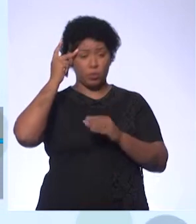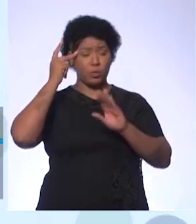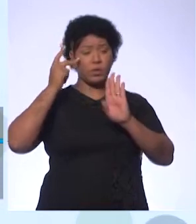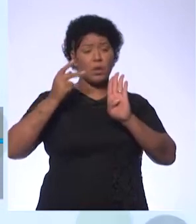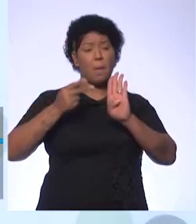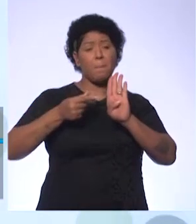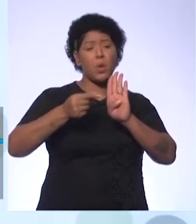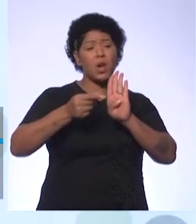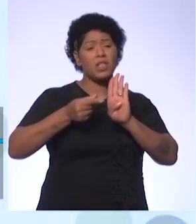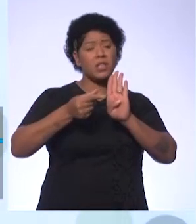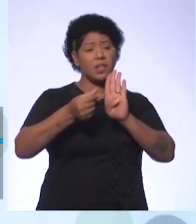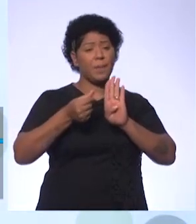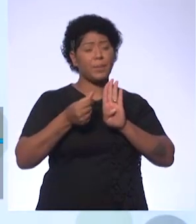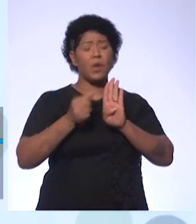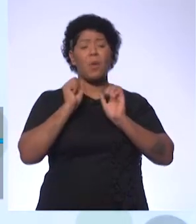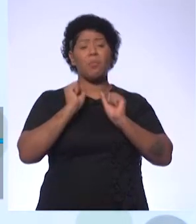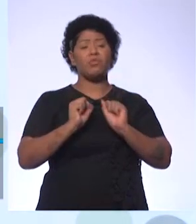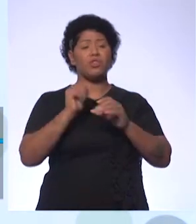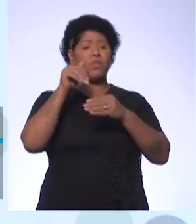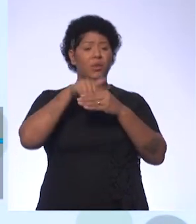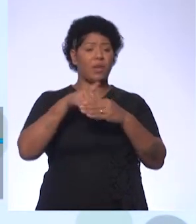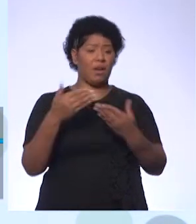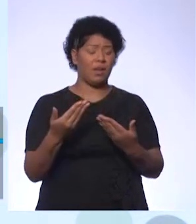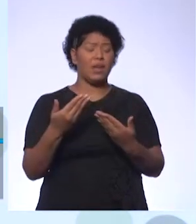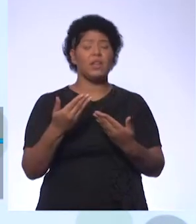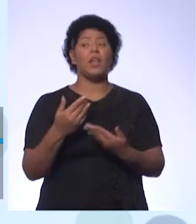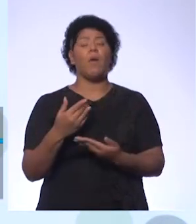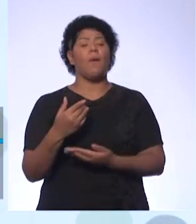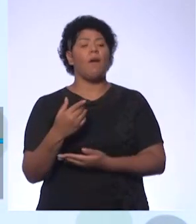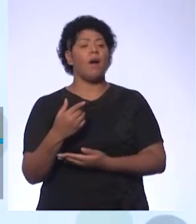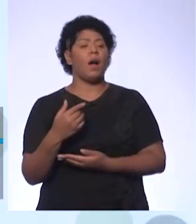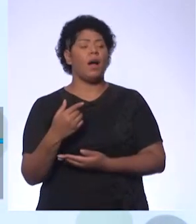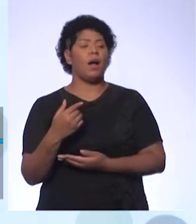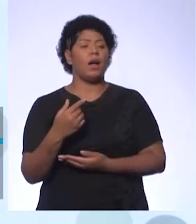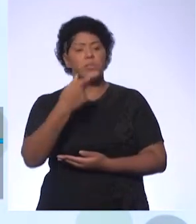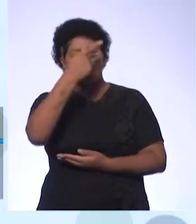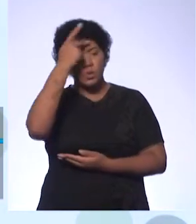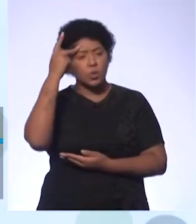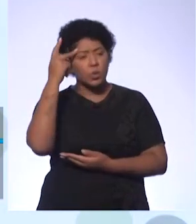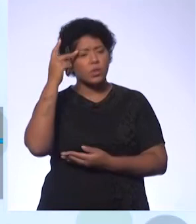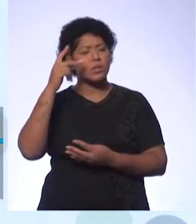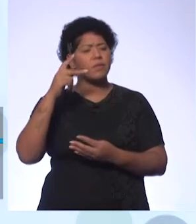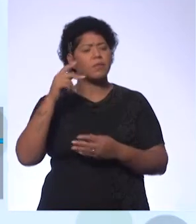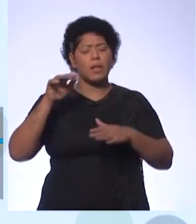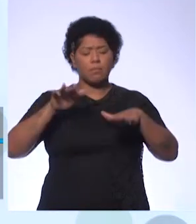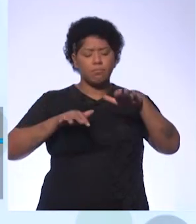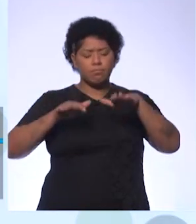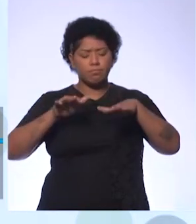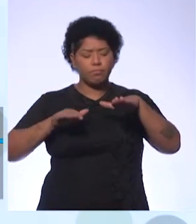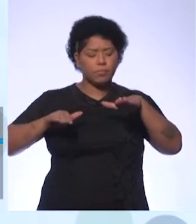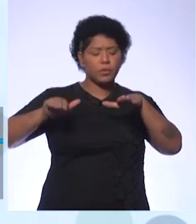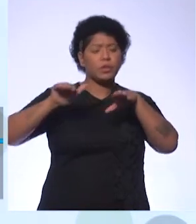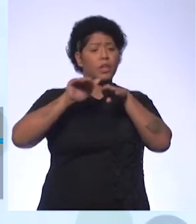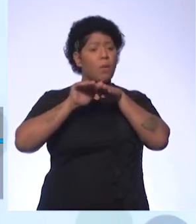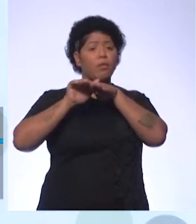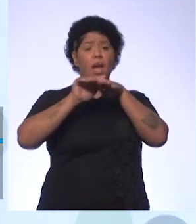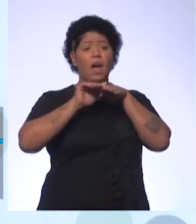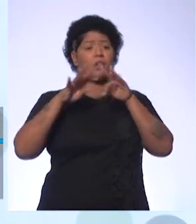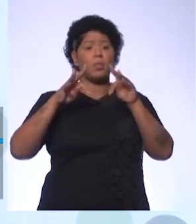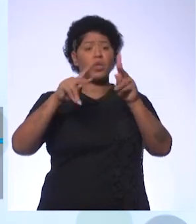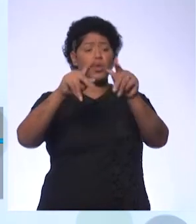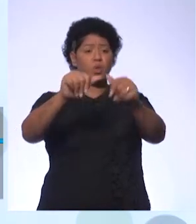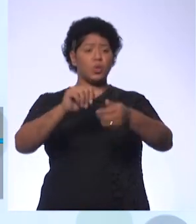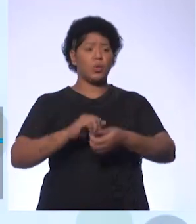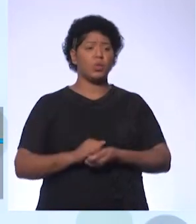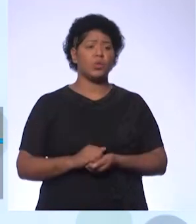Então, sempre o poder político estaria na mão aí desta elite burguesa. Os cartistas eles querem o sufrágio universal e eles também